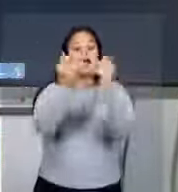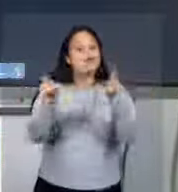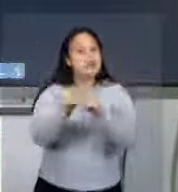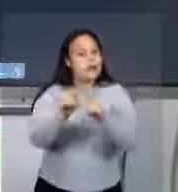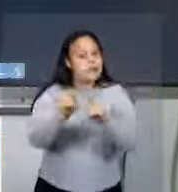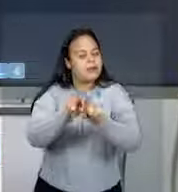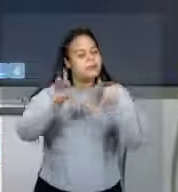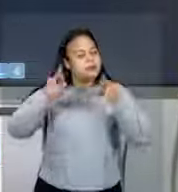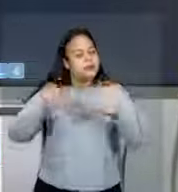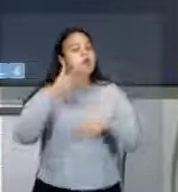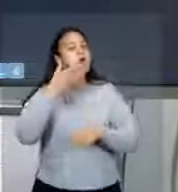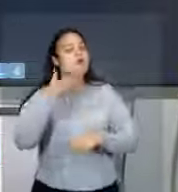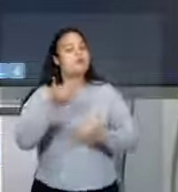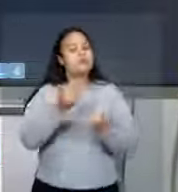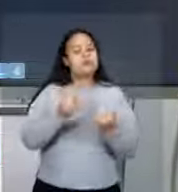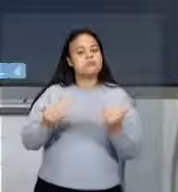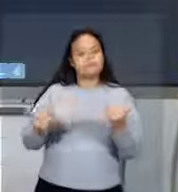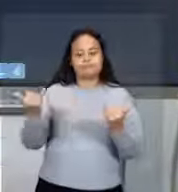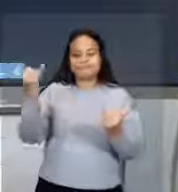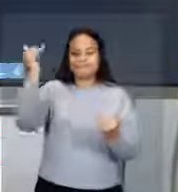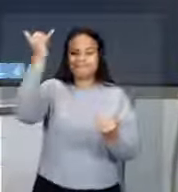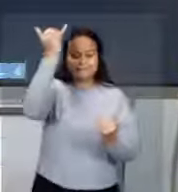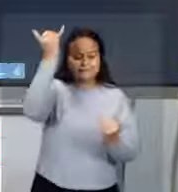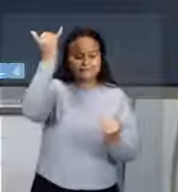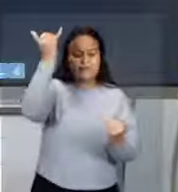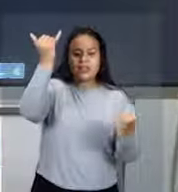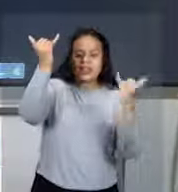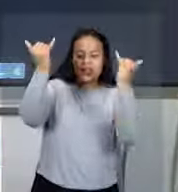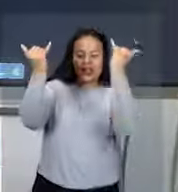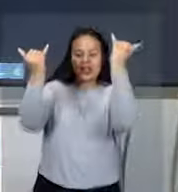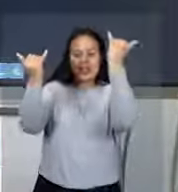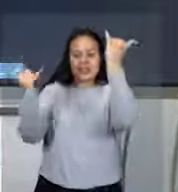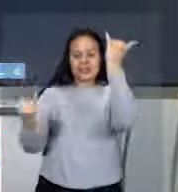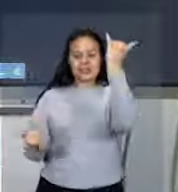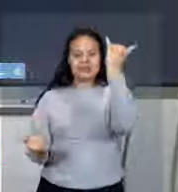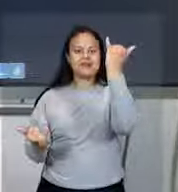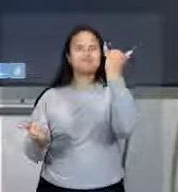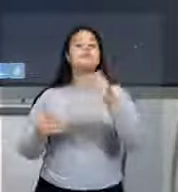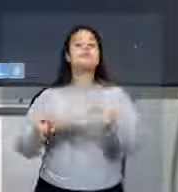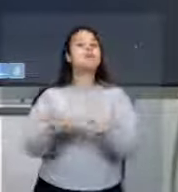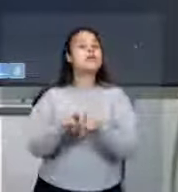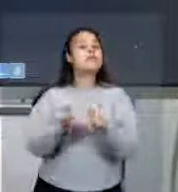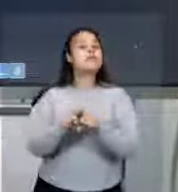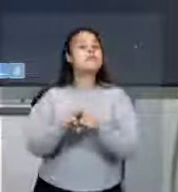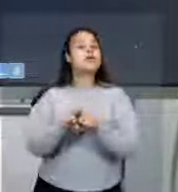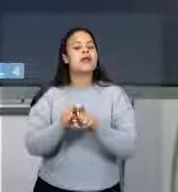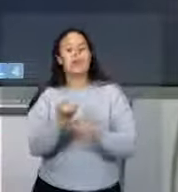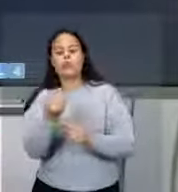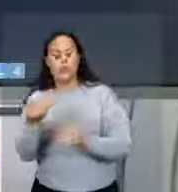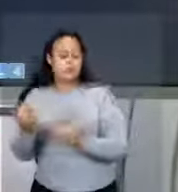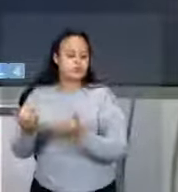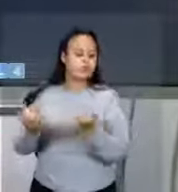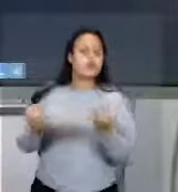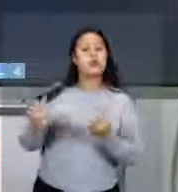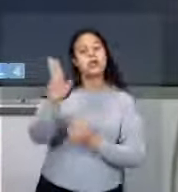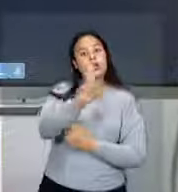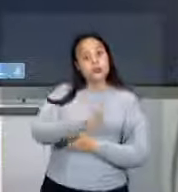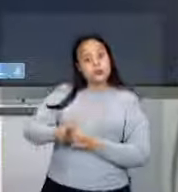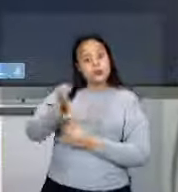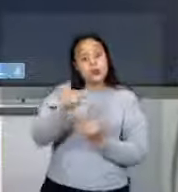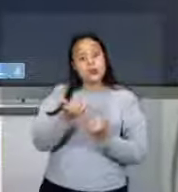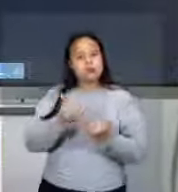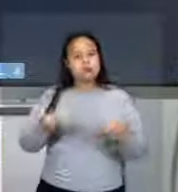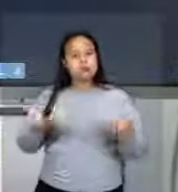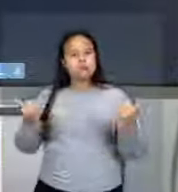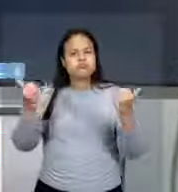alternada. Vamos ainda saber resolver problemas usando a relação quantitativa entre corrente